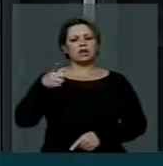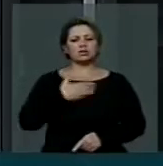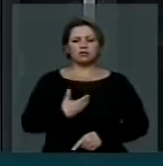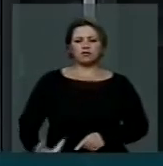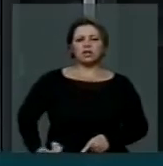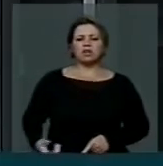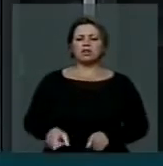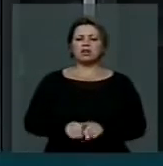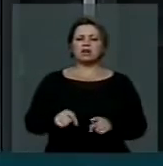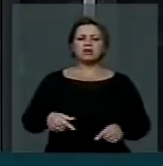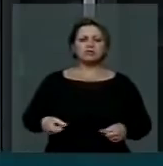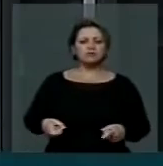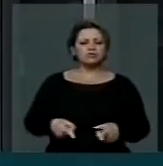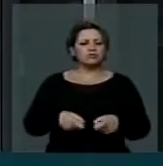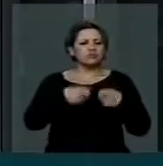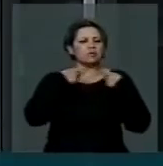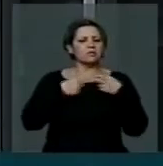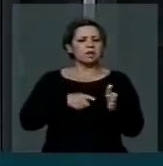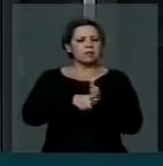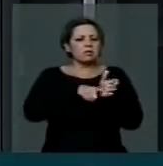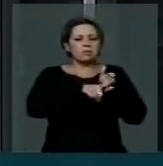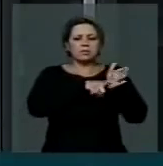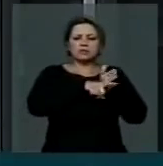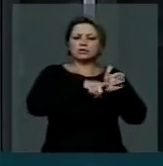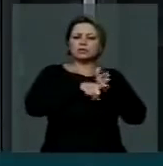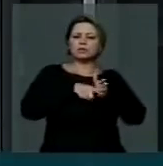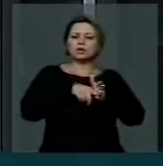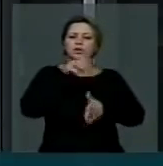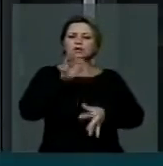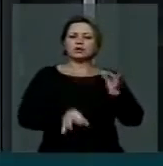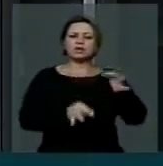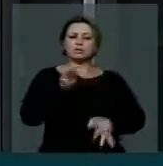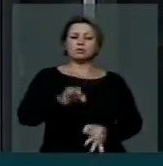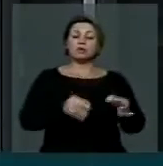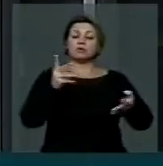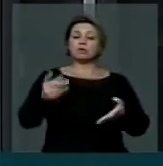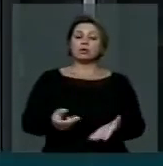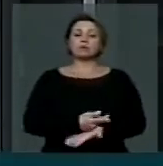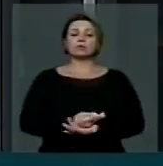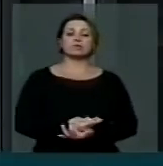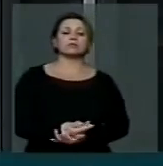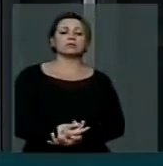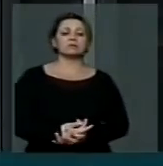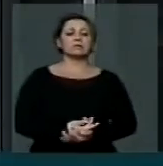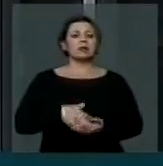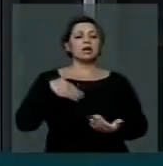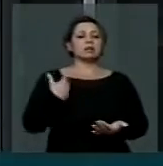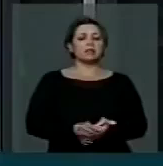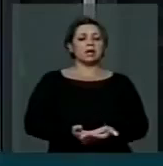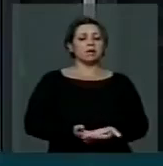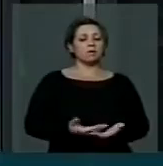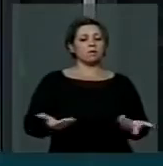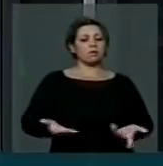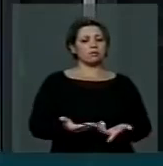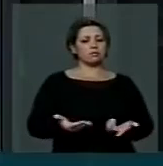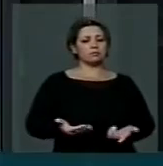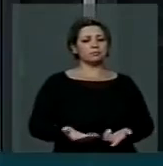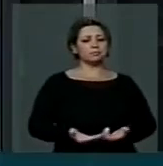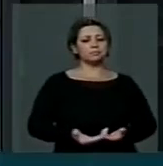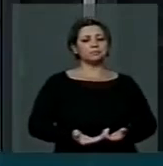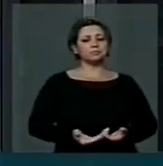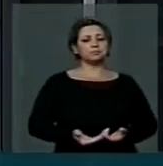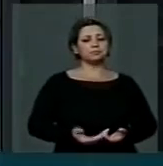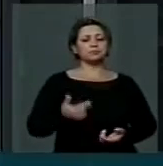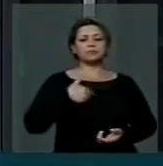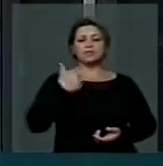ex-governantes, guerrilheiros e afins, investigados pelo Tribunal Internacional Penal. O fato de que até agora, o fato de até agora